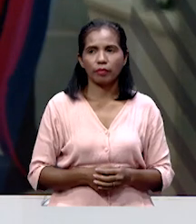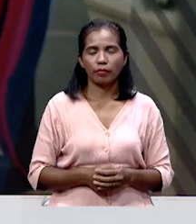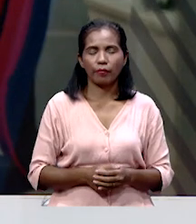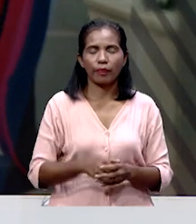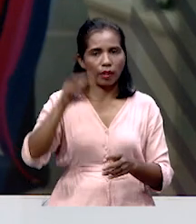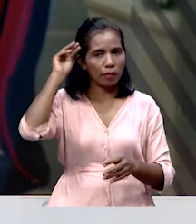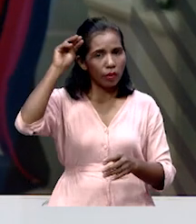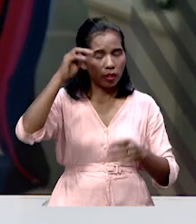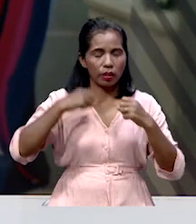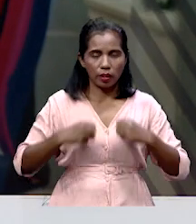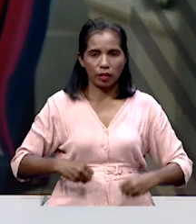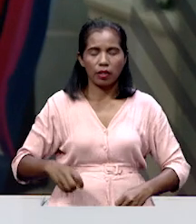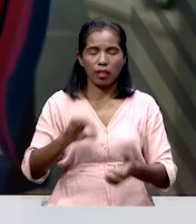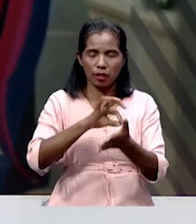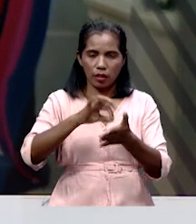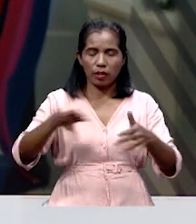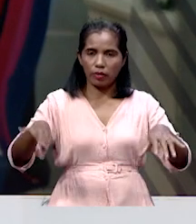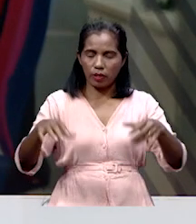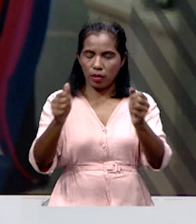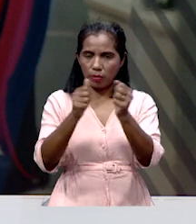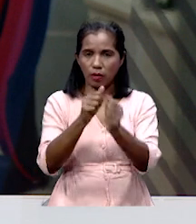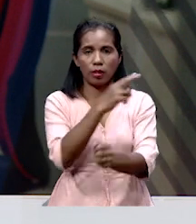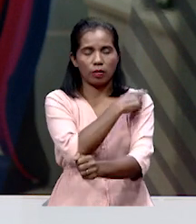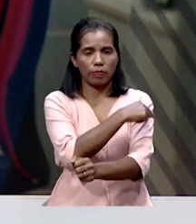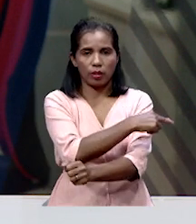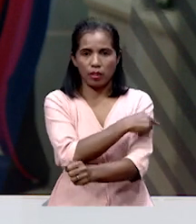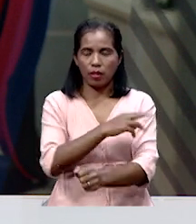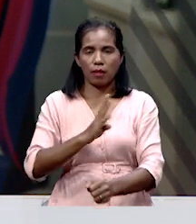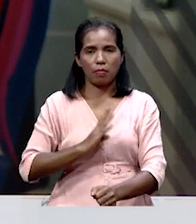Ministra Saúde assina um acordo com a Clínica Bairupité.